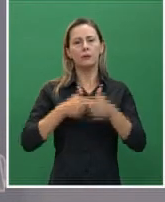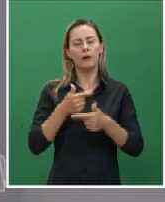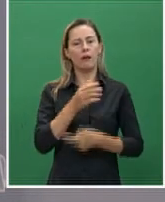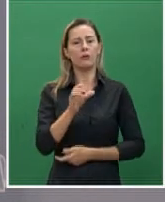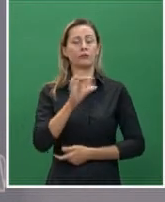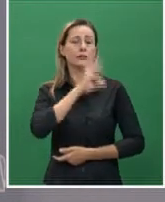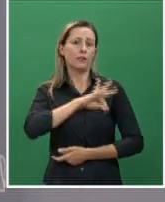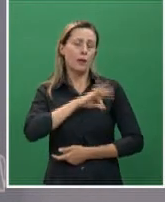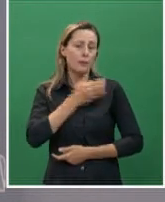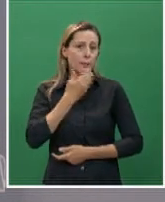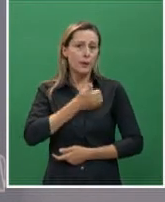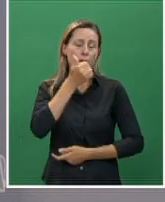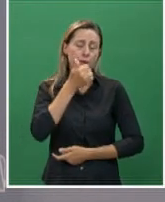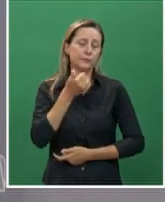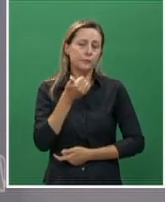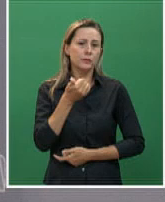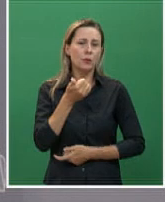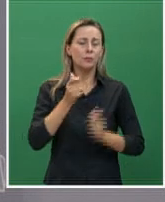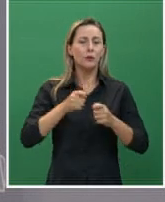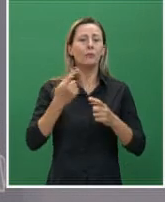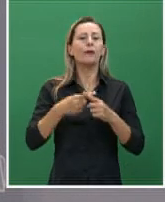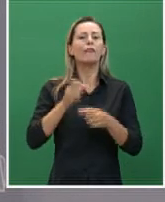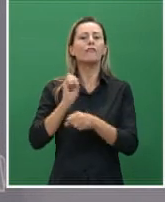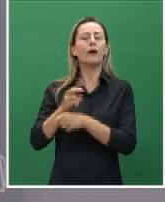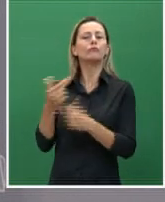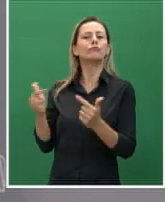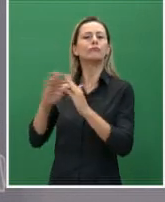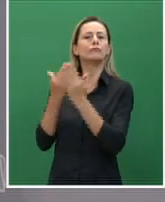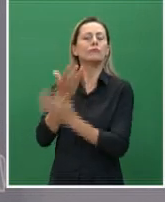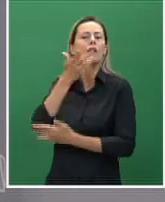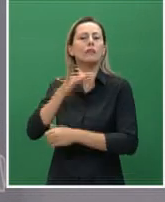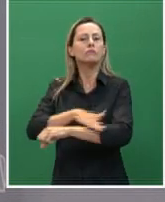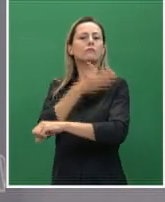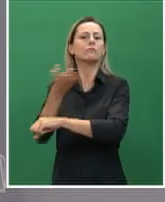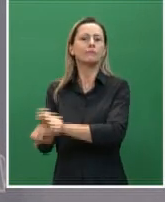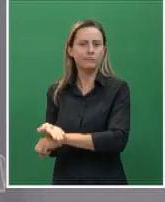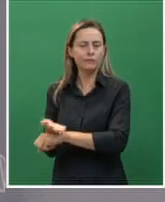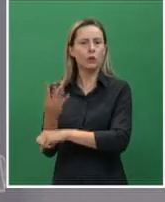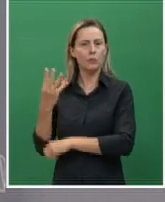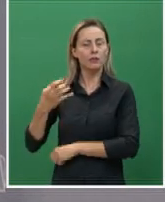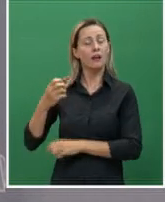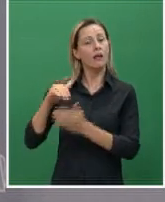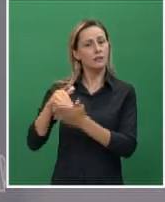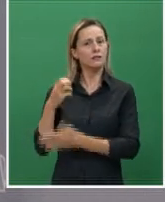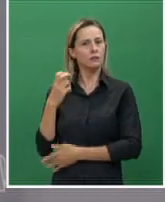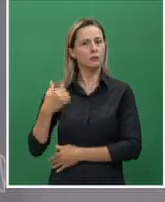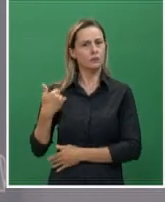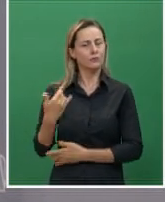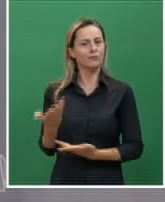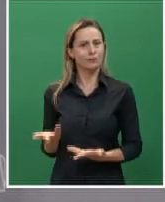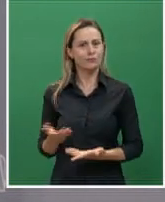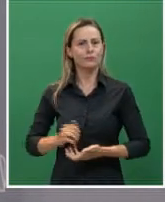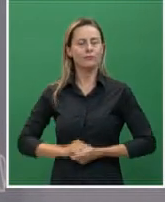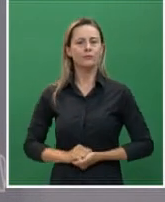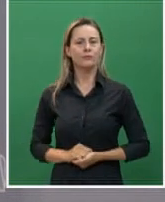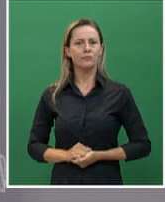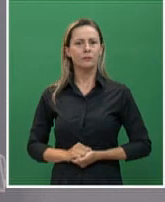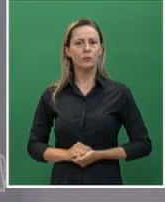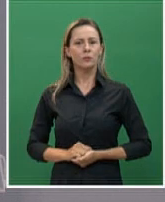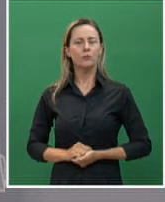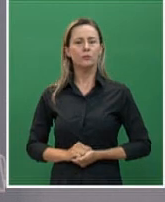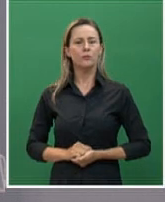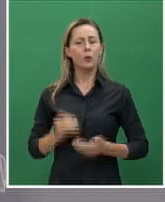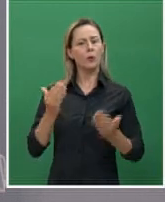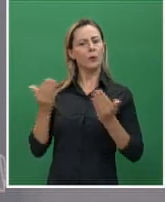gerar renda e de poder ver os seus filhos bem cuidados porque não há mais vagas em período integral para crianças de 4 e 5 anos quer dizer